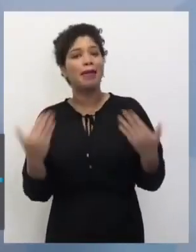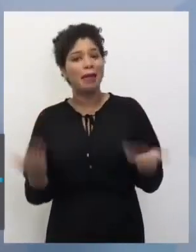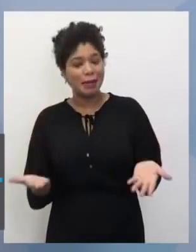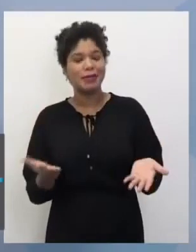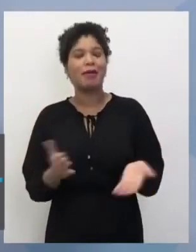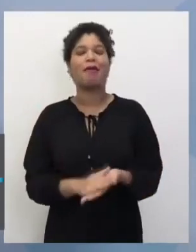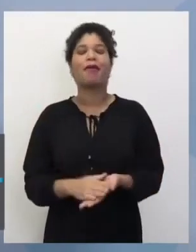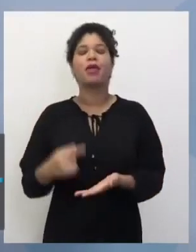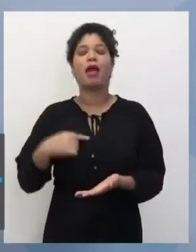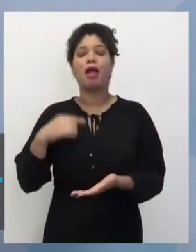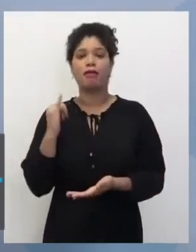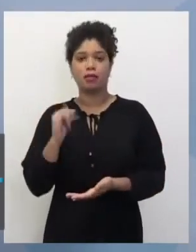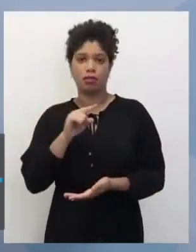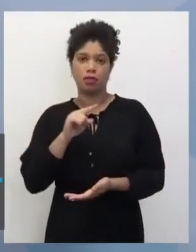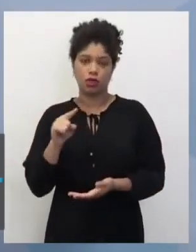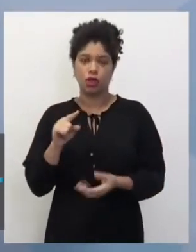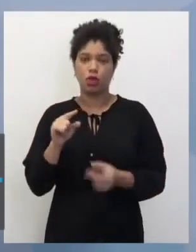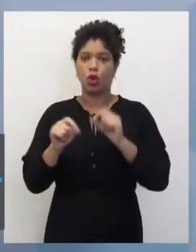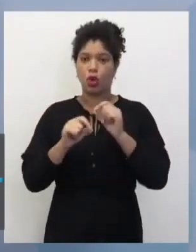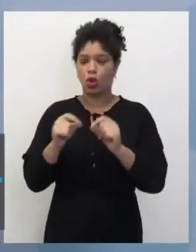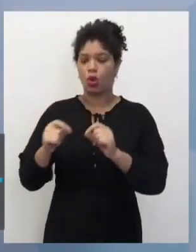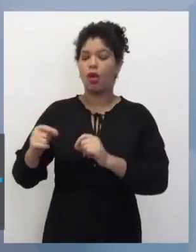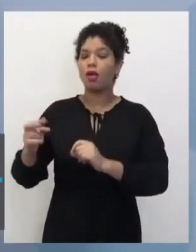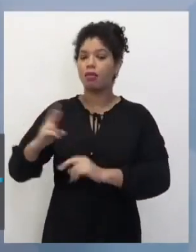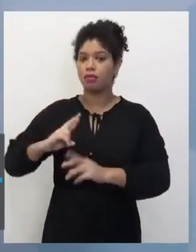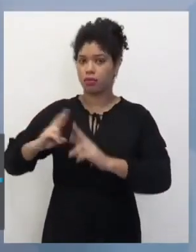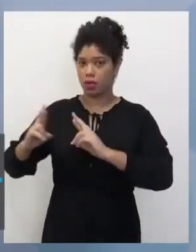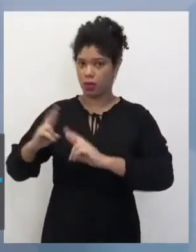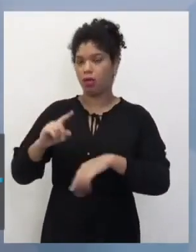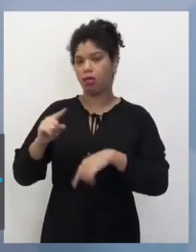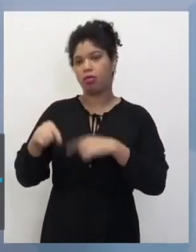e a professora então fará o comentário, tá bom?